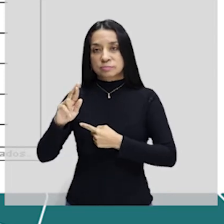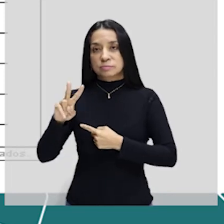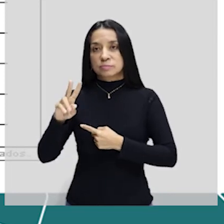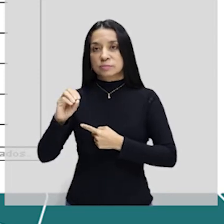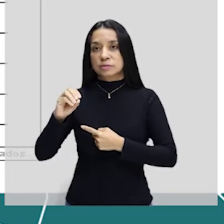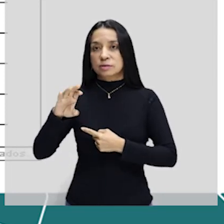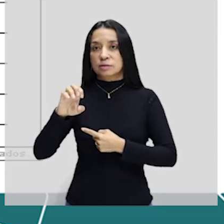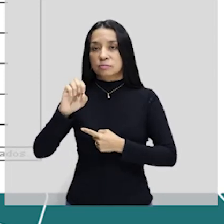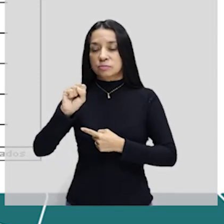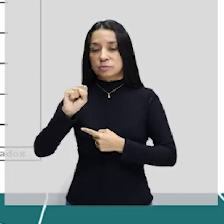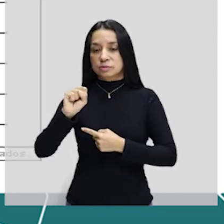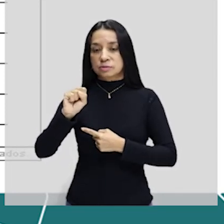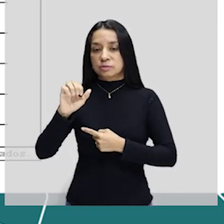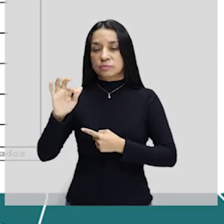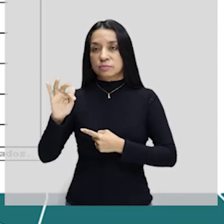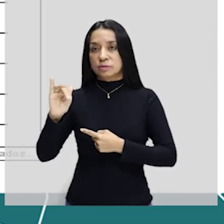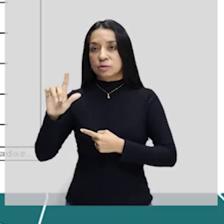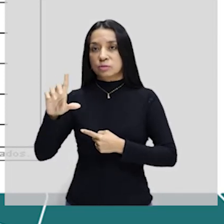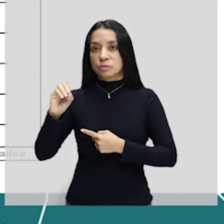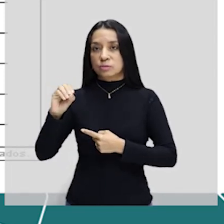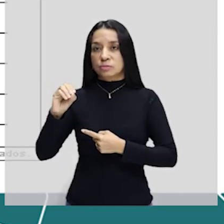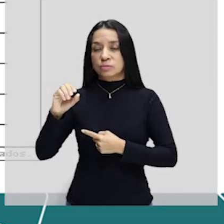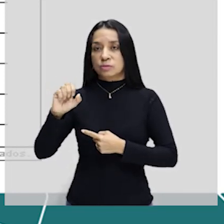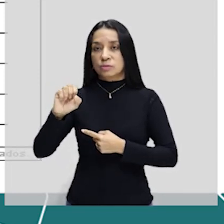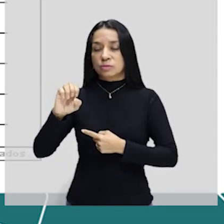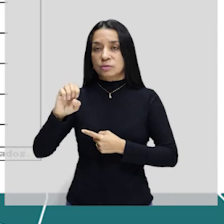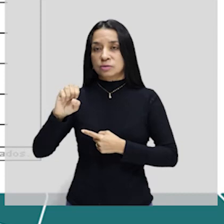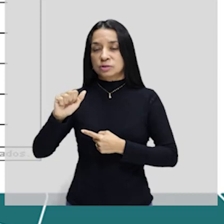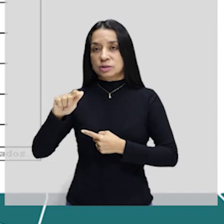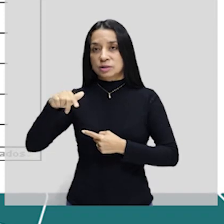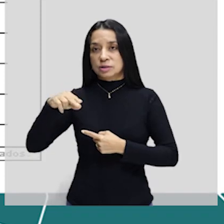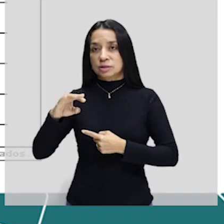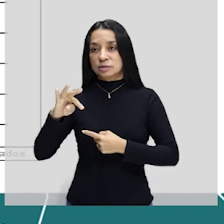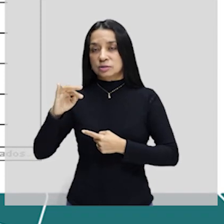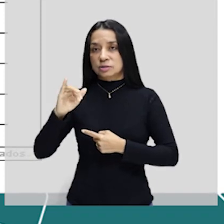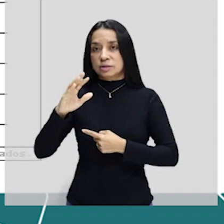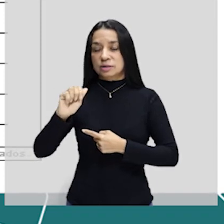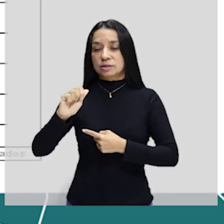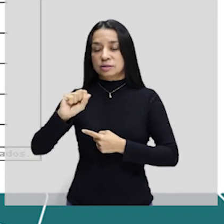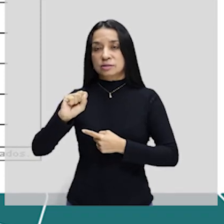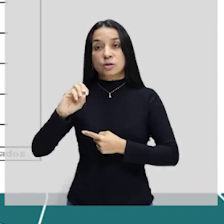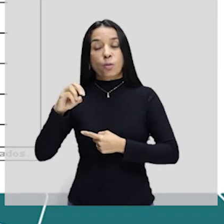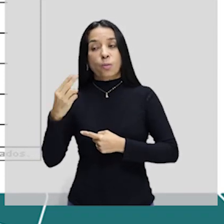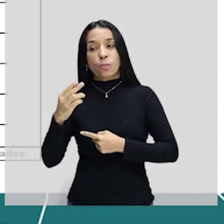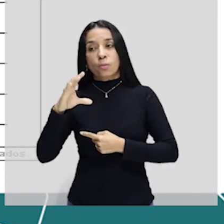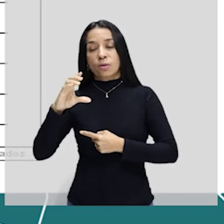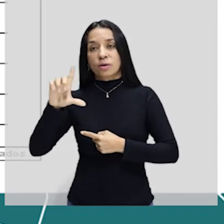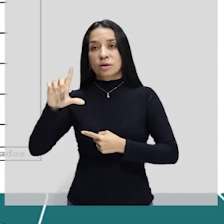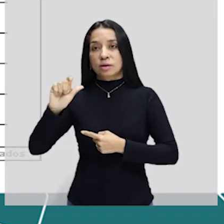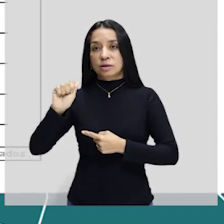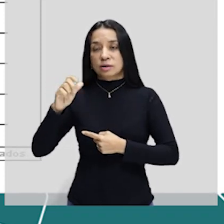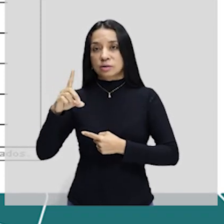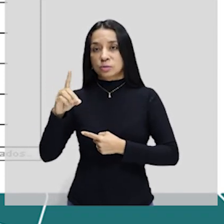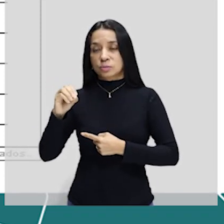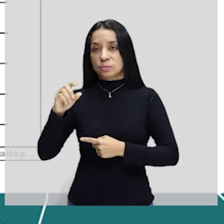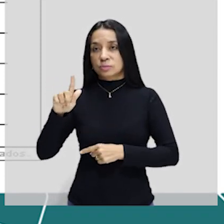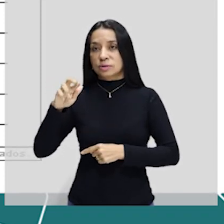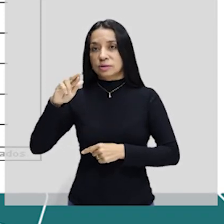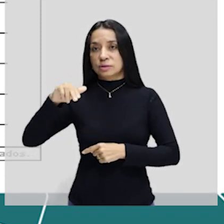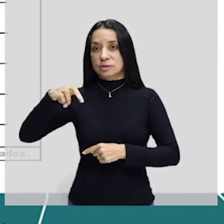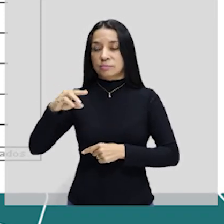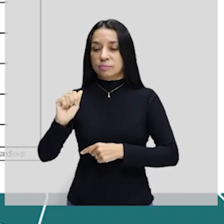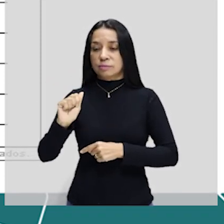Que também tem o nome de cladograma, árvore filogenética ou cladograma. E